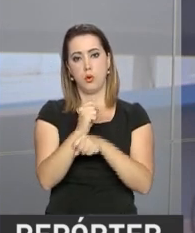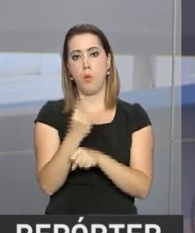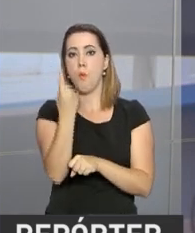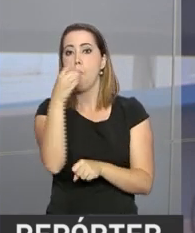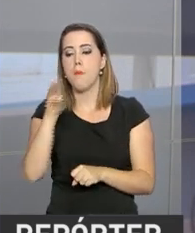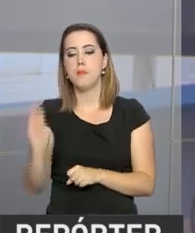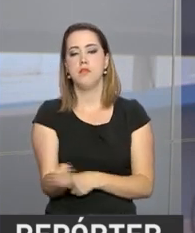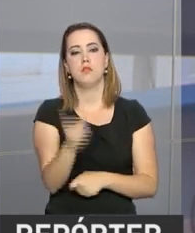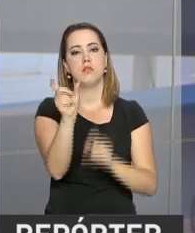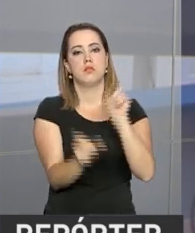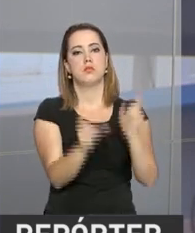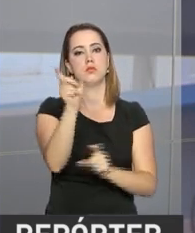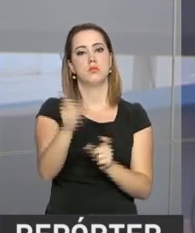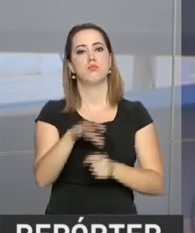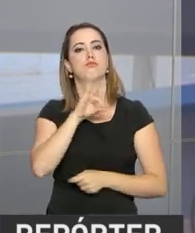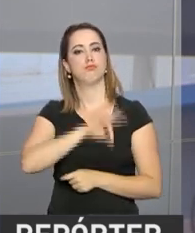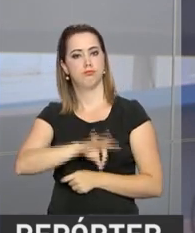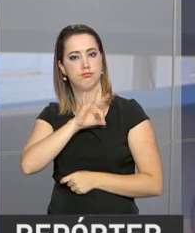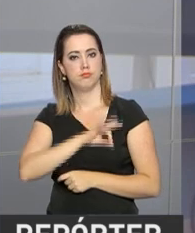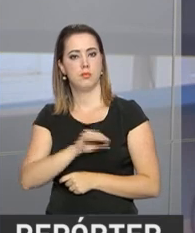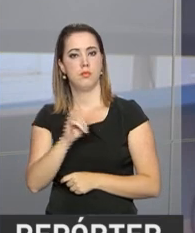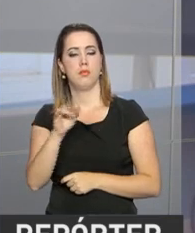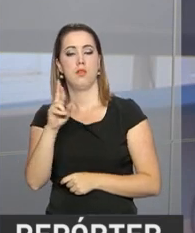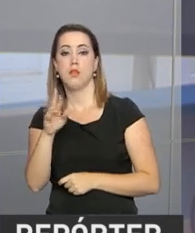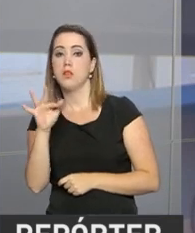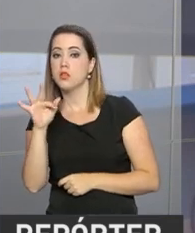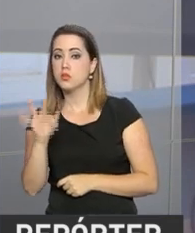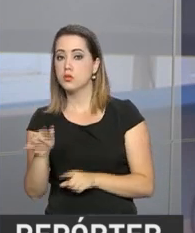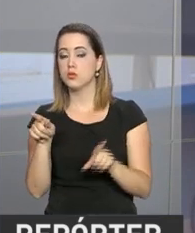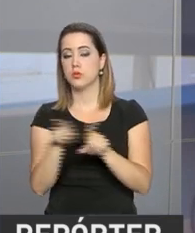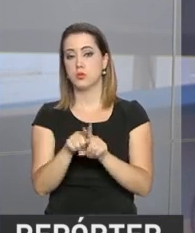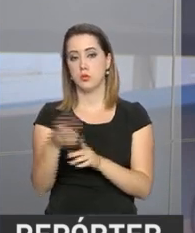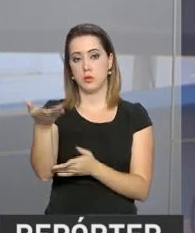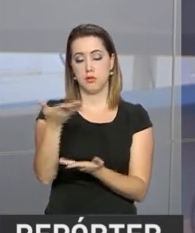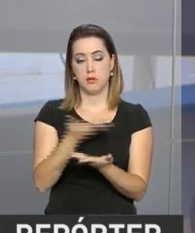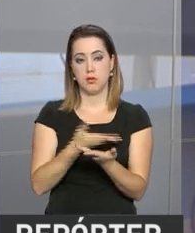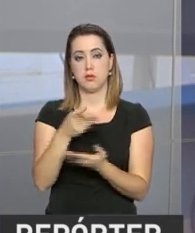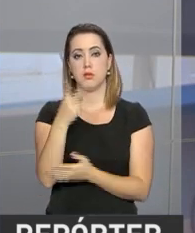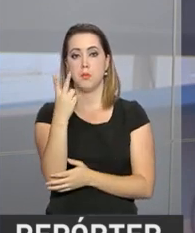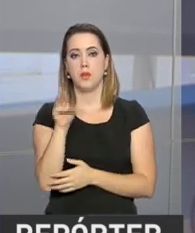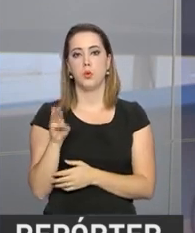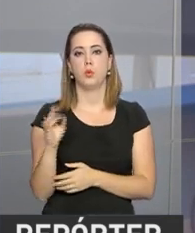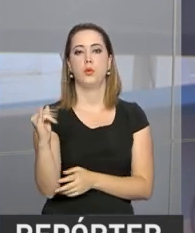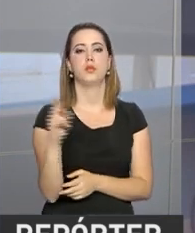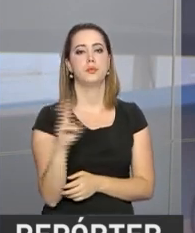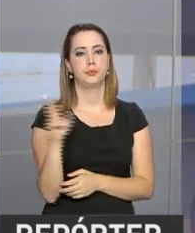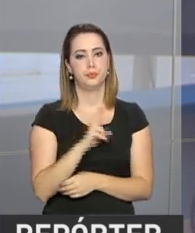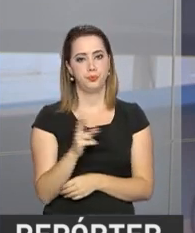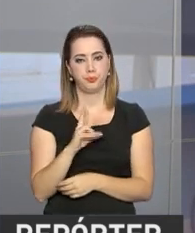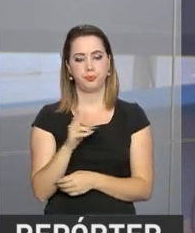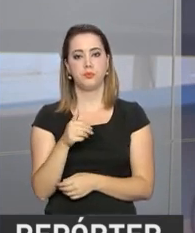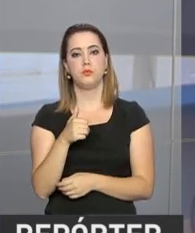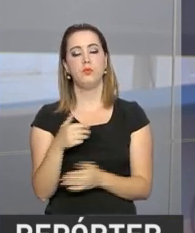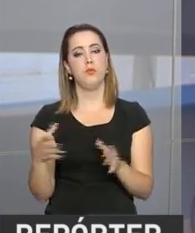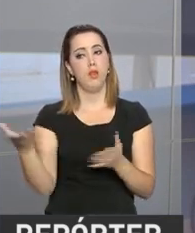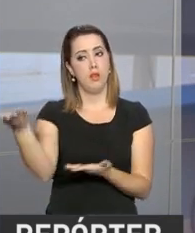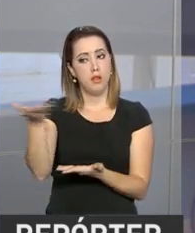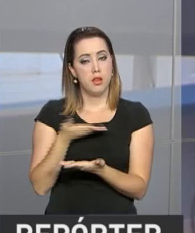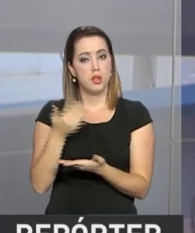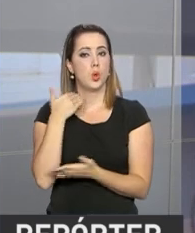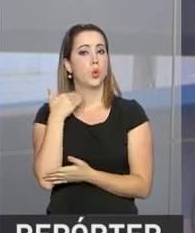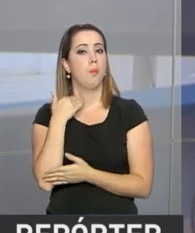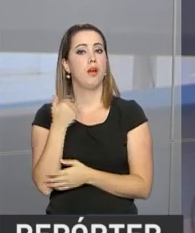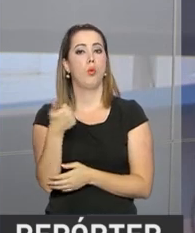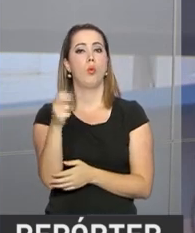restituições para receber que somam 2.es 300 milhões deais o crédito bancário será feito no dia 15 de dezembro e as